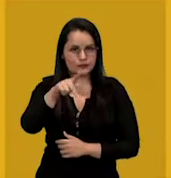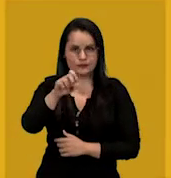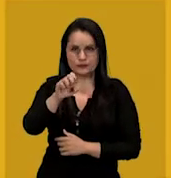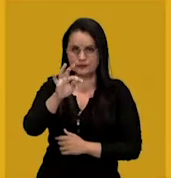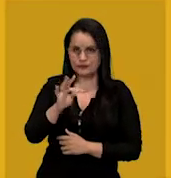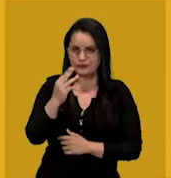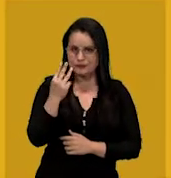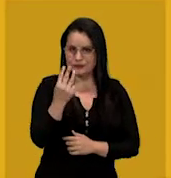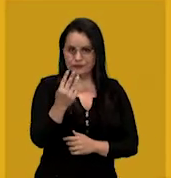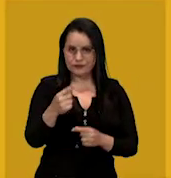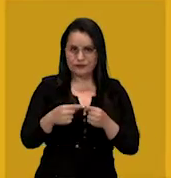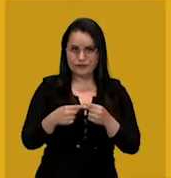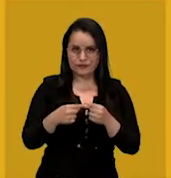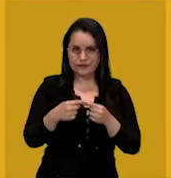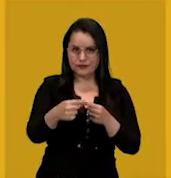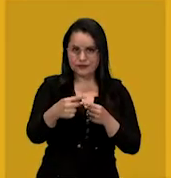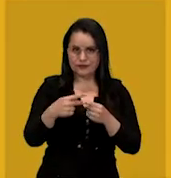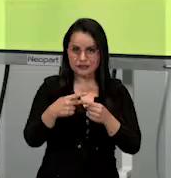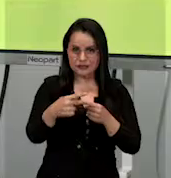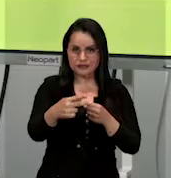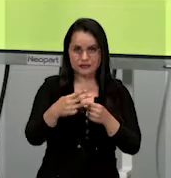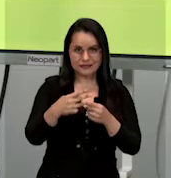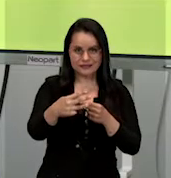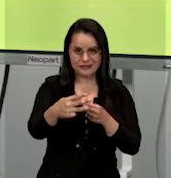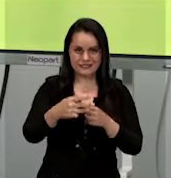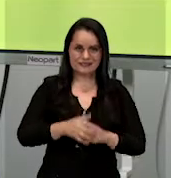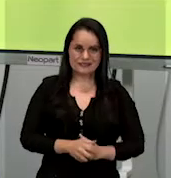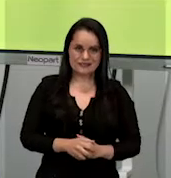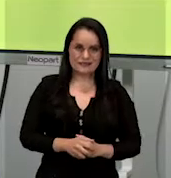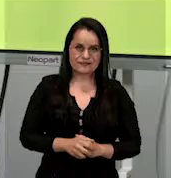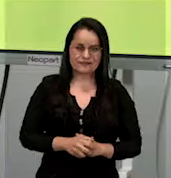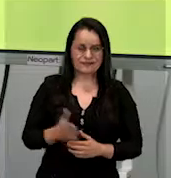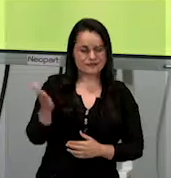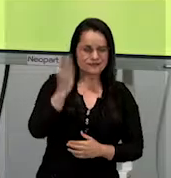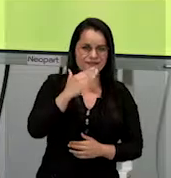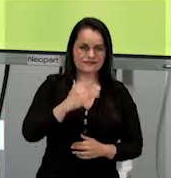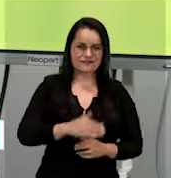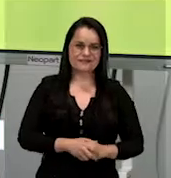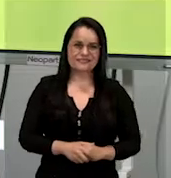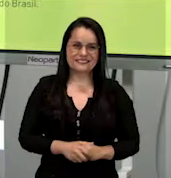3, semanas 2 e 3. Vamos lá então?